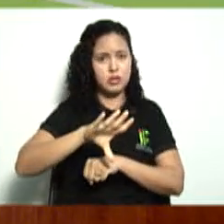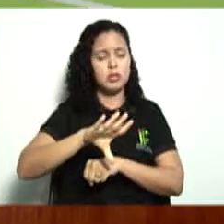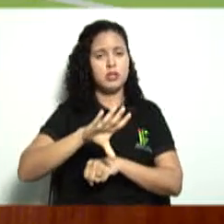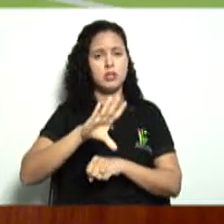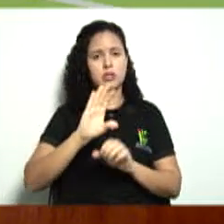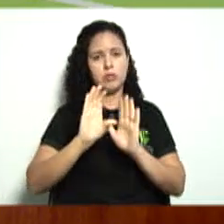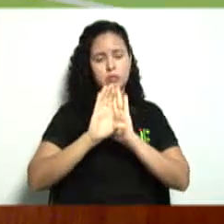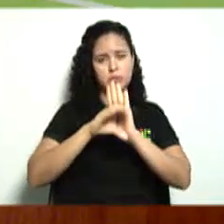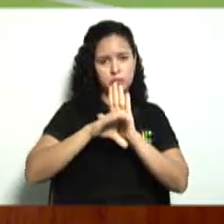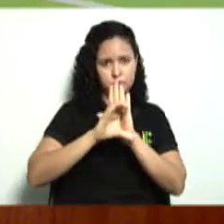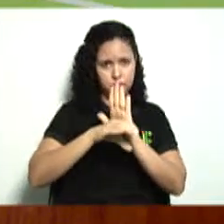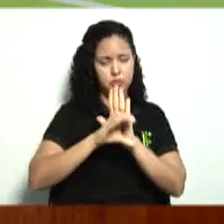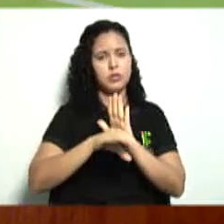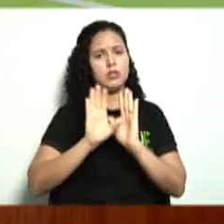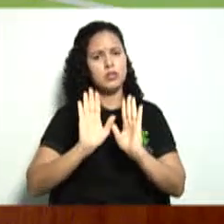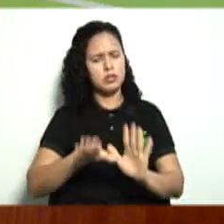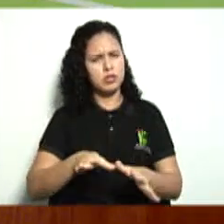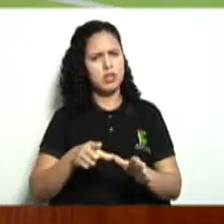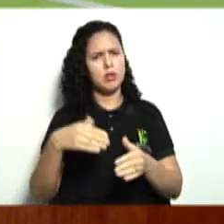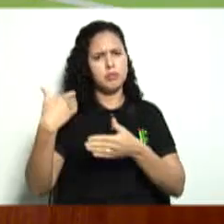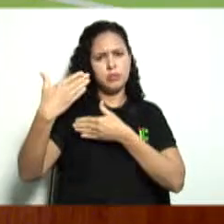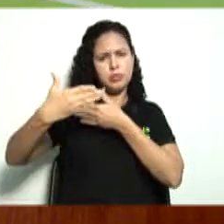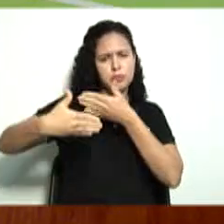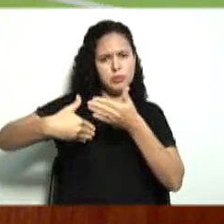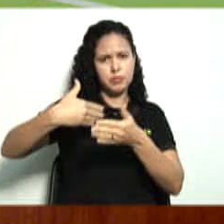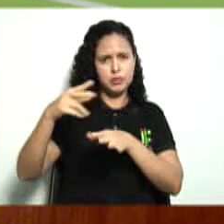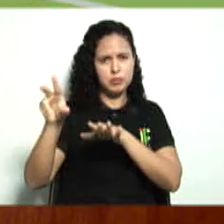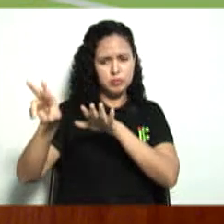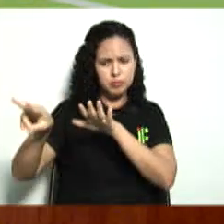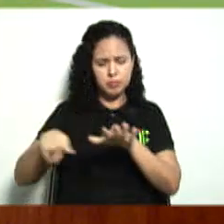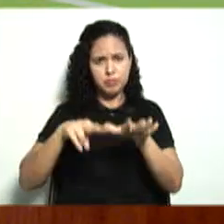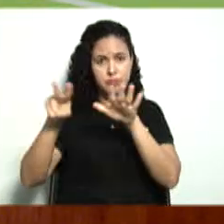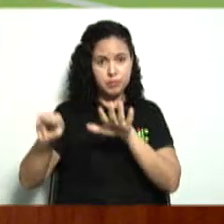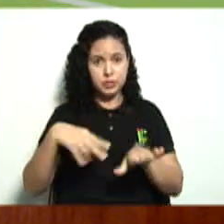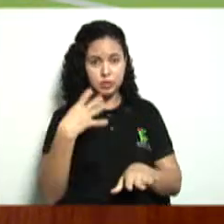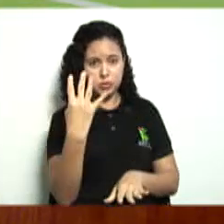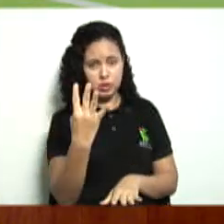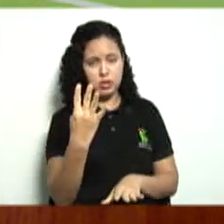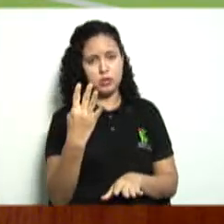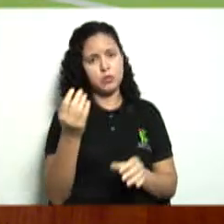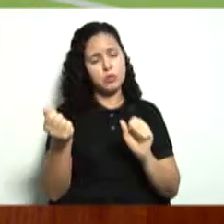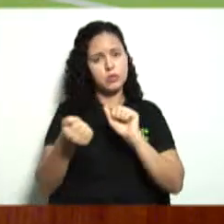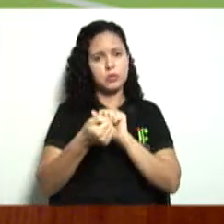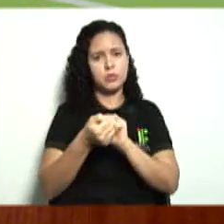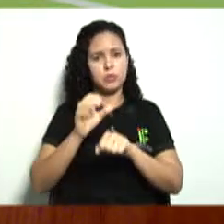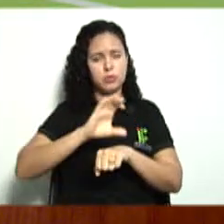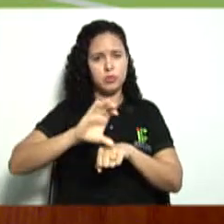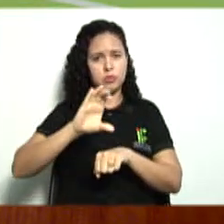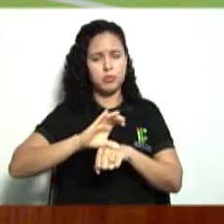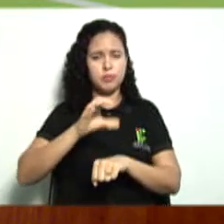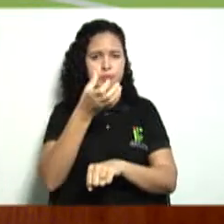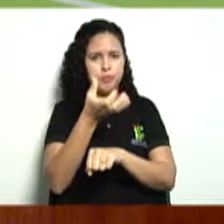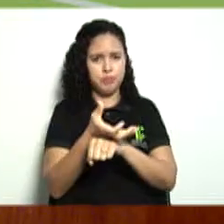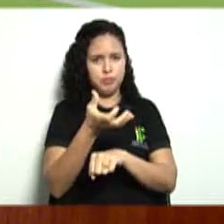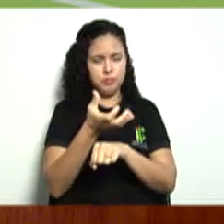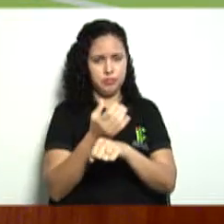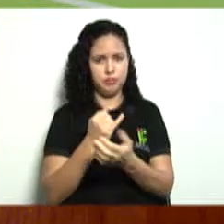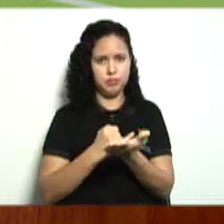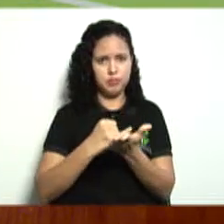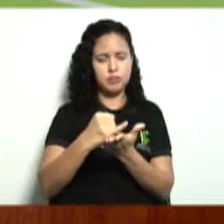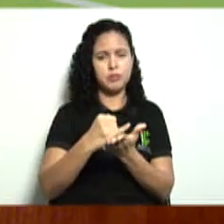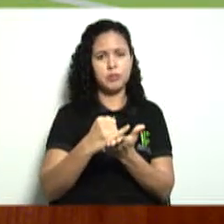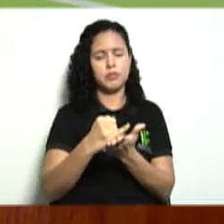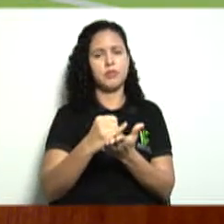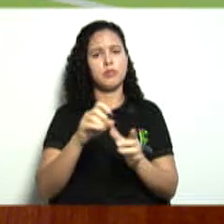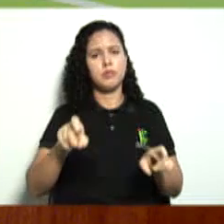os conceitos que a gente já vem trabalhando ao longo dessas 4 semanas que a gente está fazendo o curso, essa disciplina, né, de introdução à informática,